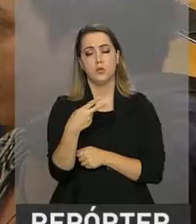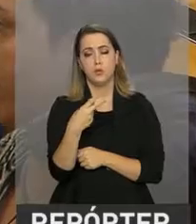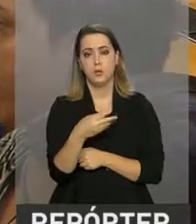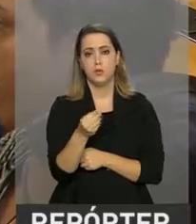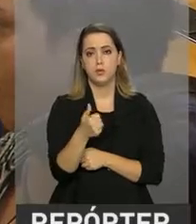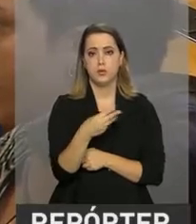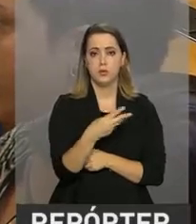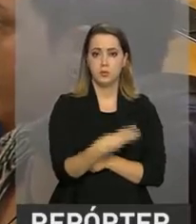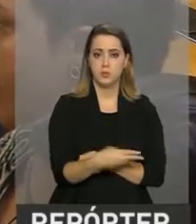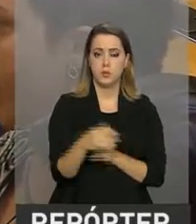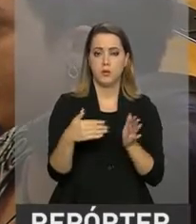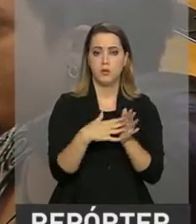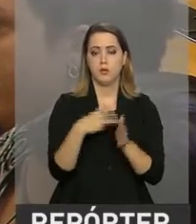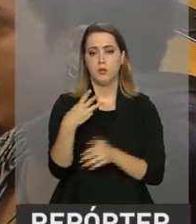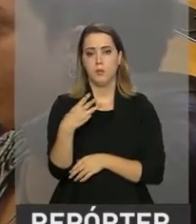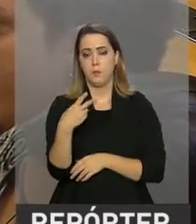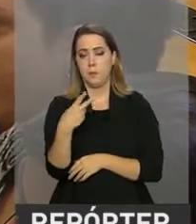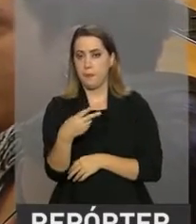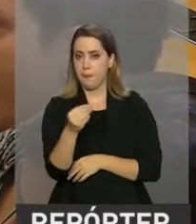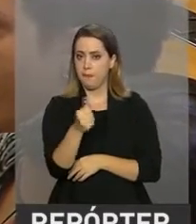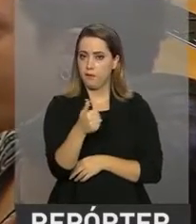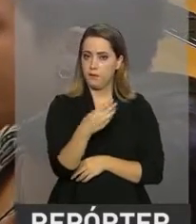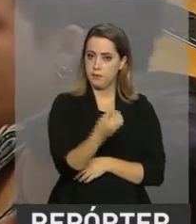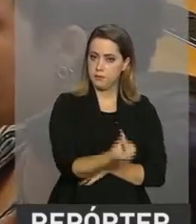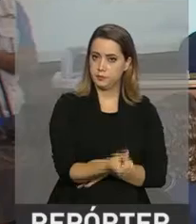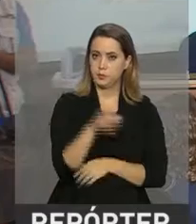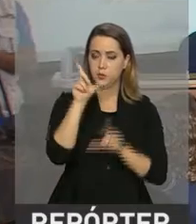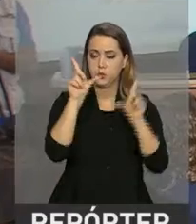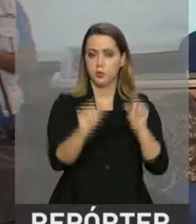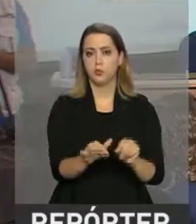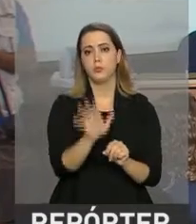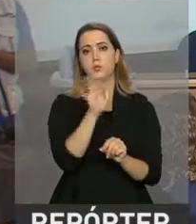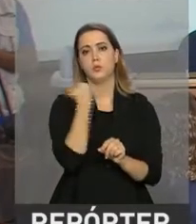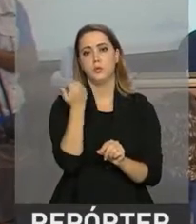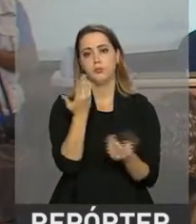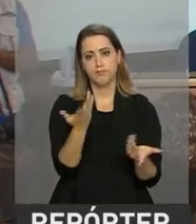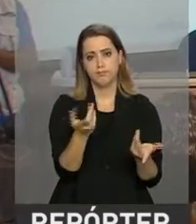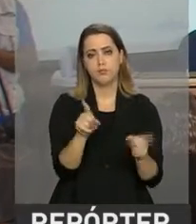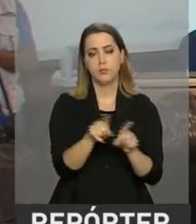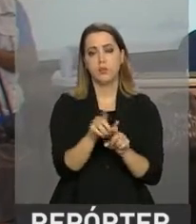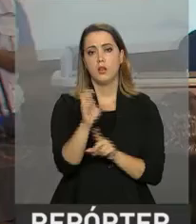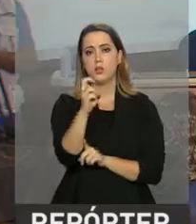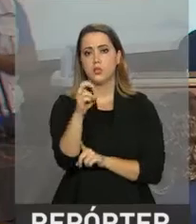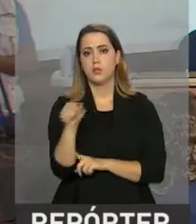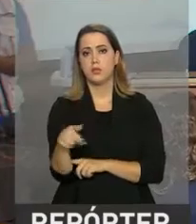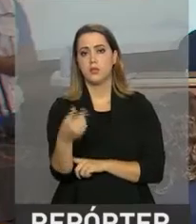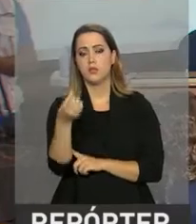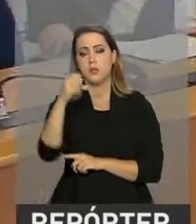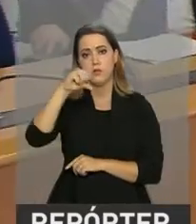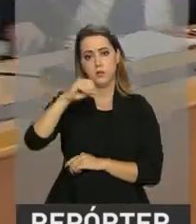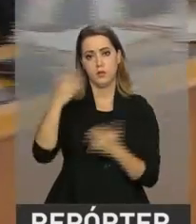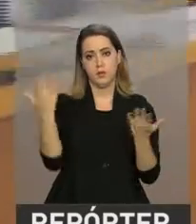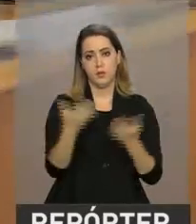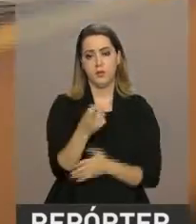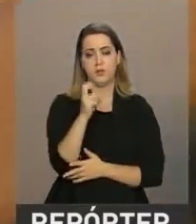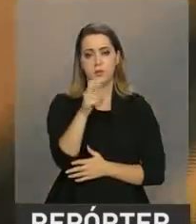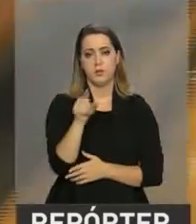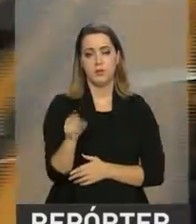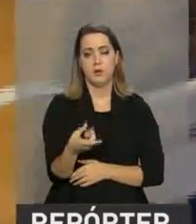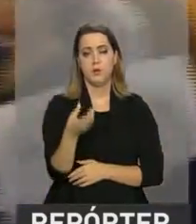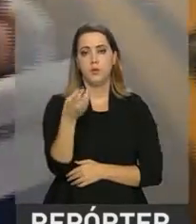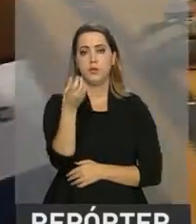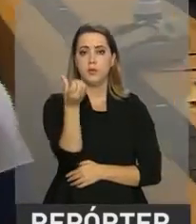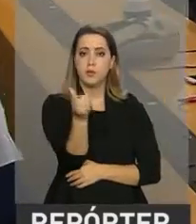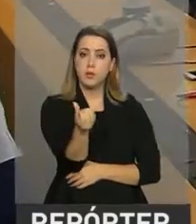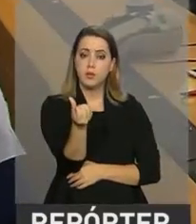2016 o que ajudou na redução de mortes de 5,9 para 5,6 a cada